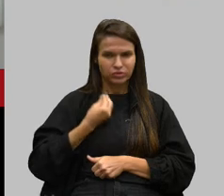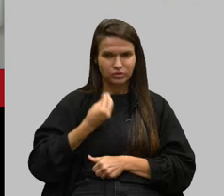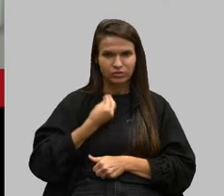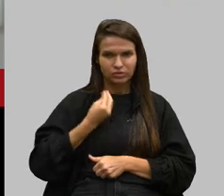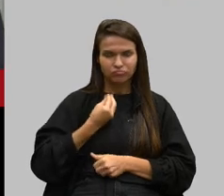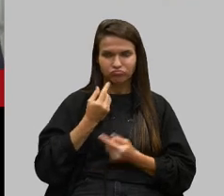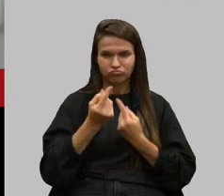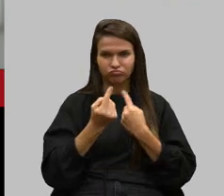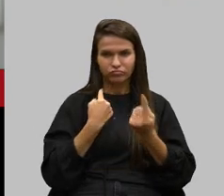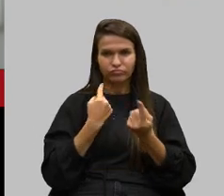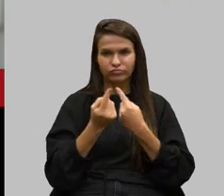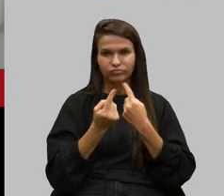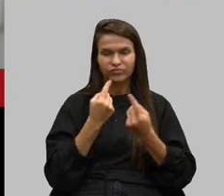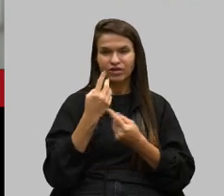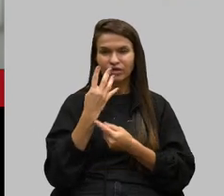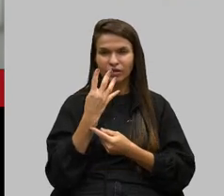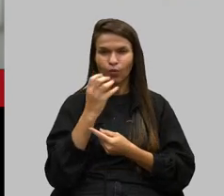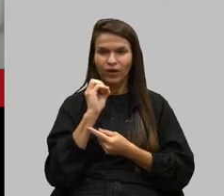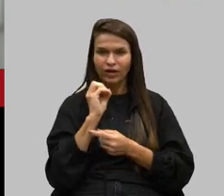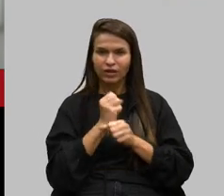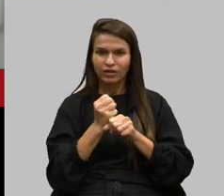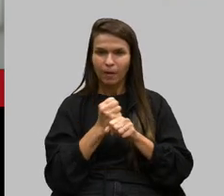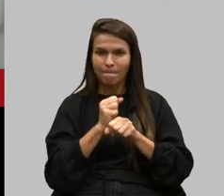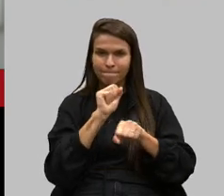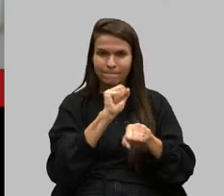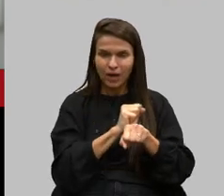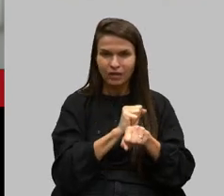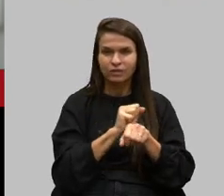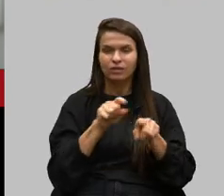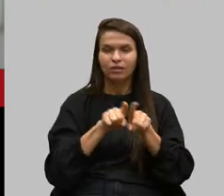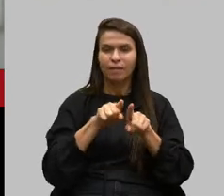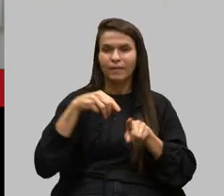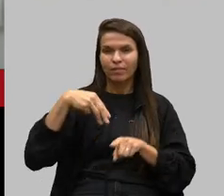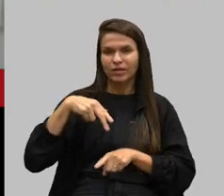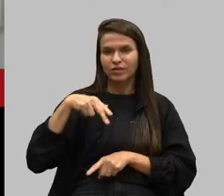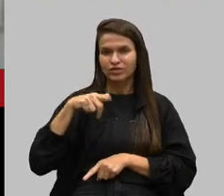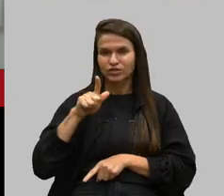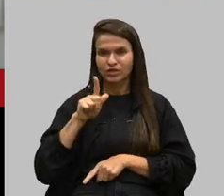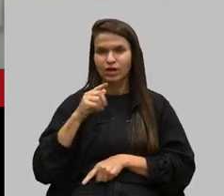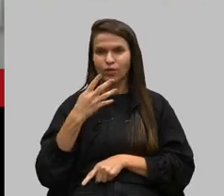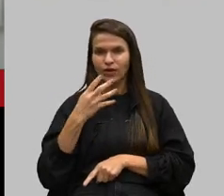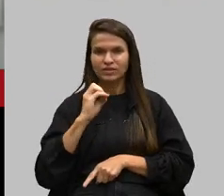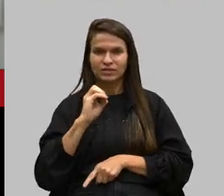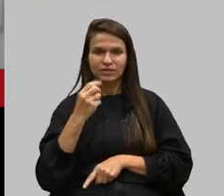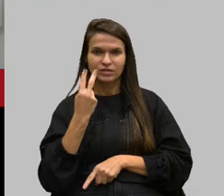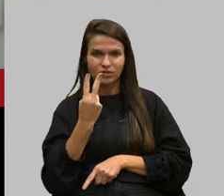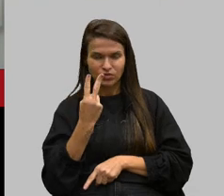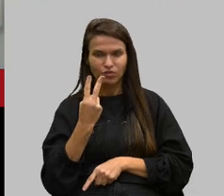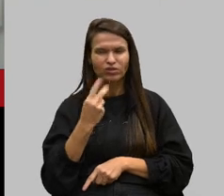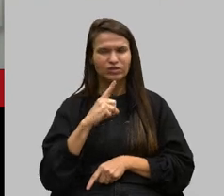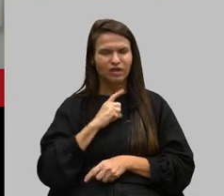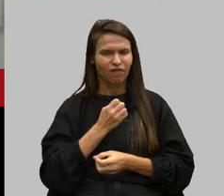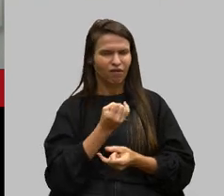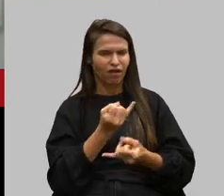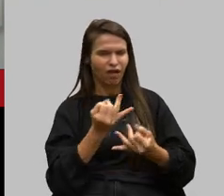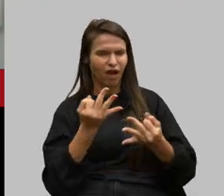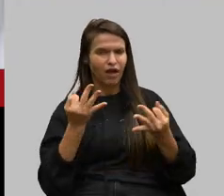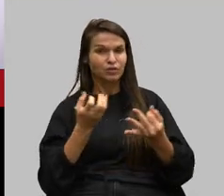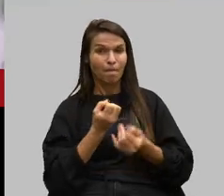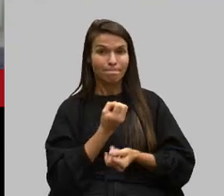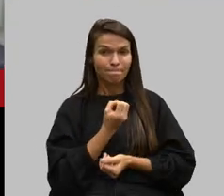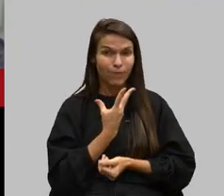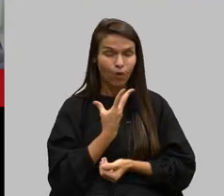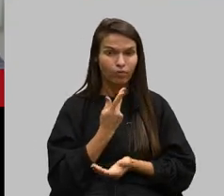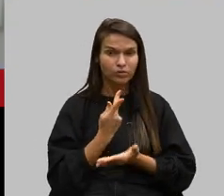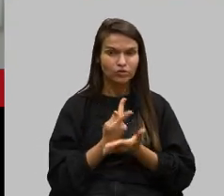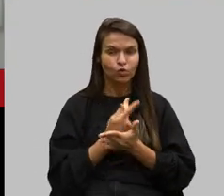Joaíma 40 anos parada MG 402 então assim uma série de coisas boas que